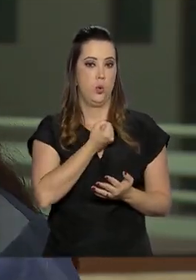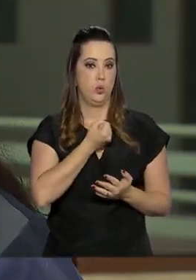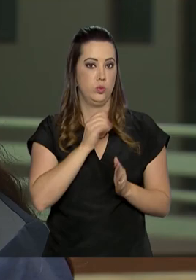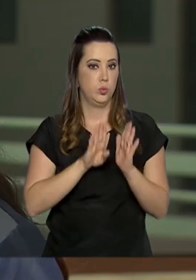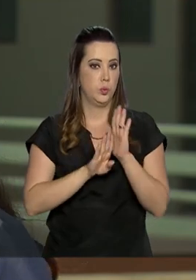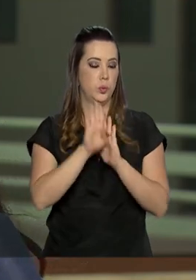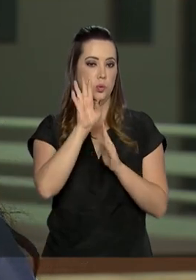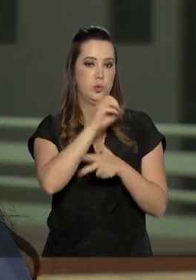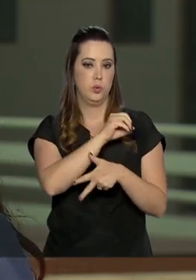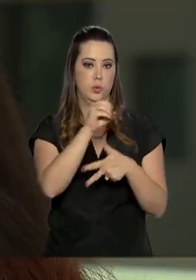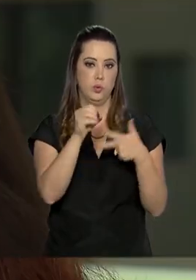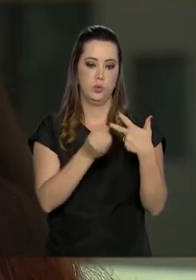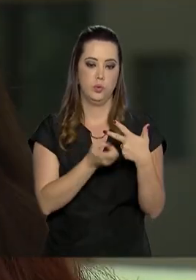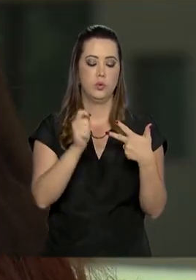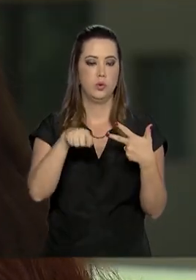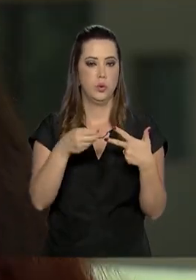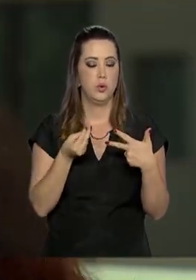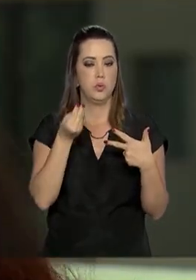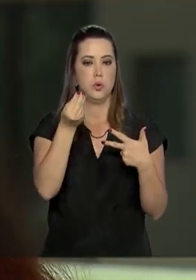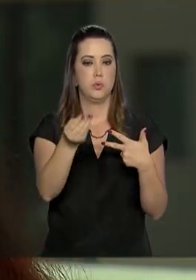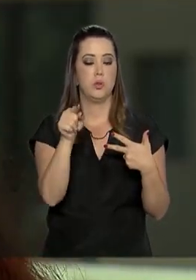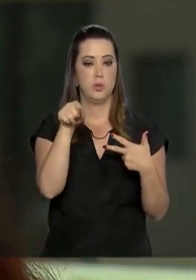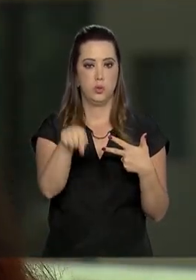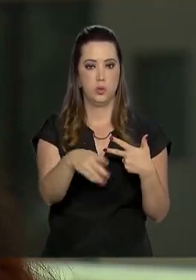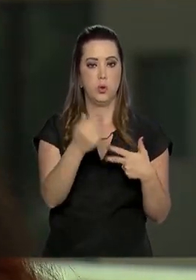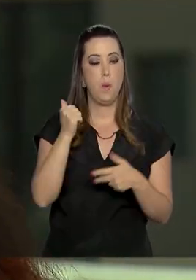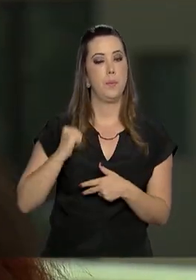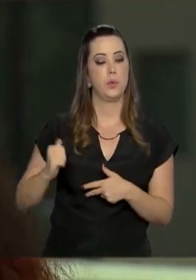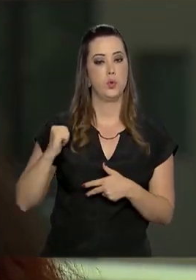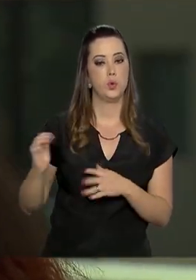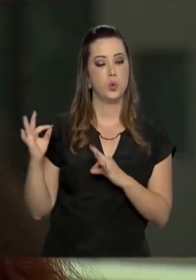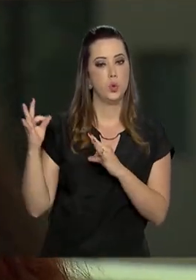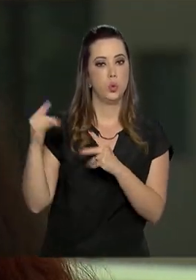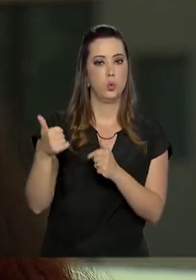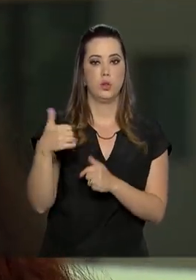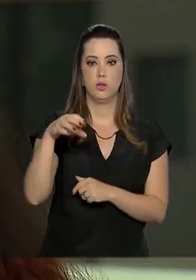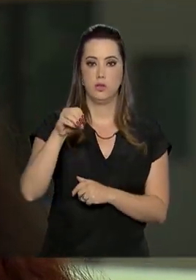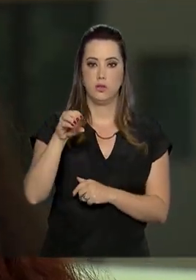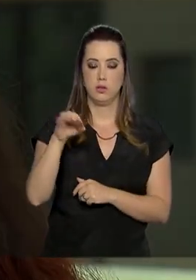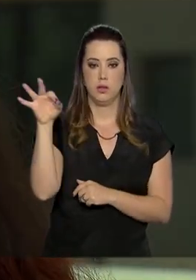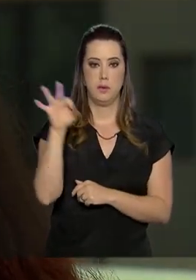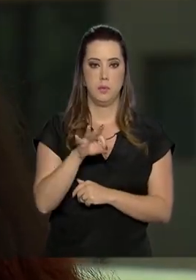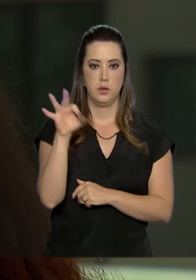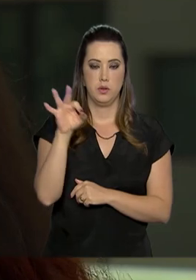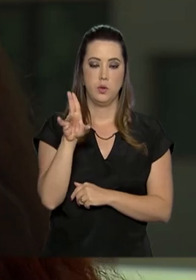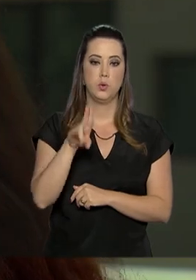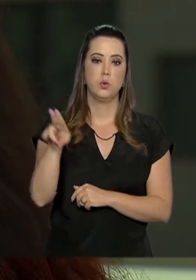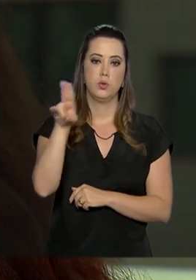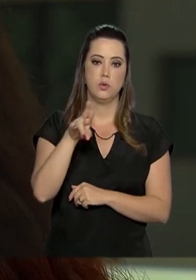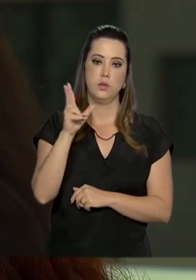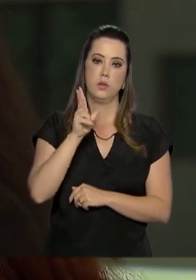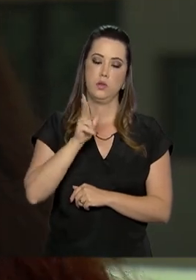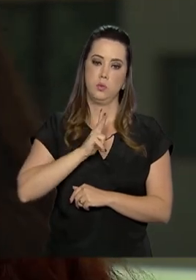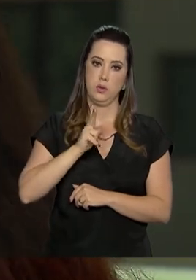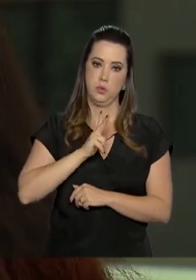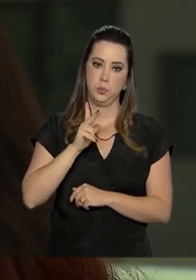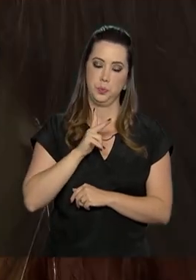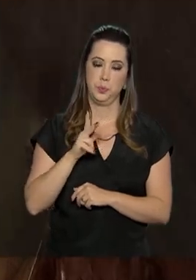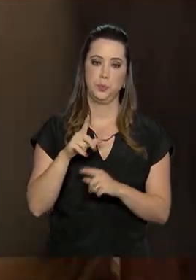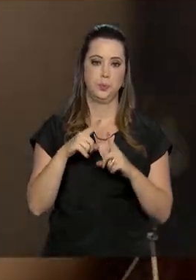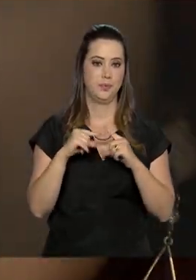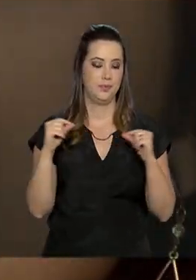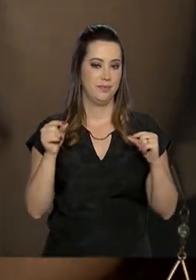suas notas no exame nacional garantiu a ela em uma bolsa integral de 100% universidade particular de brasília